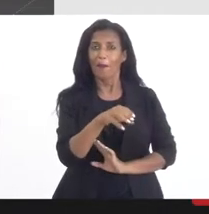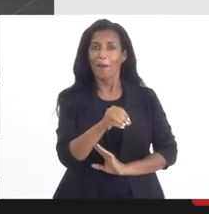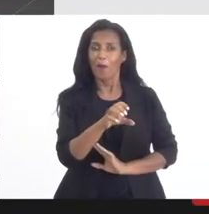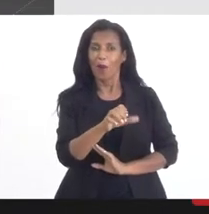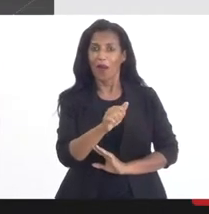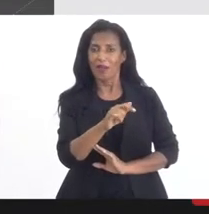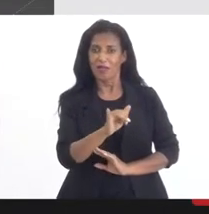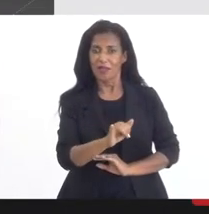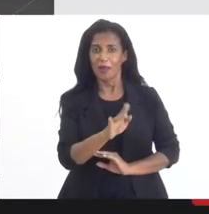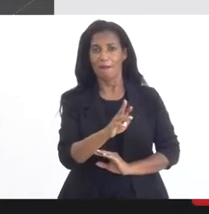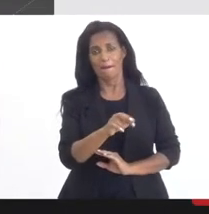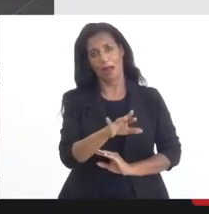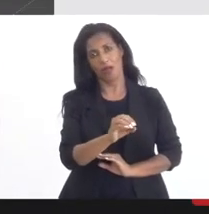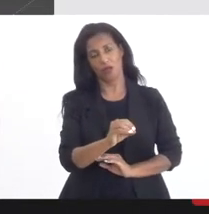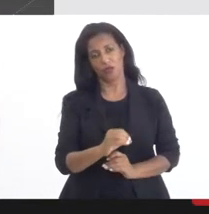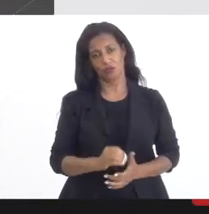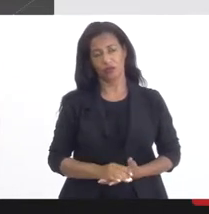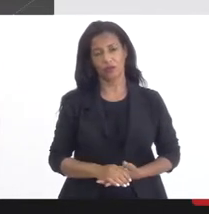Próximo, por favor.